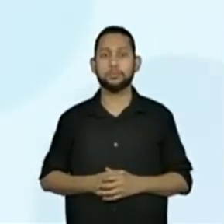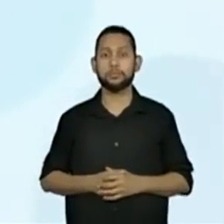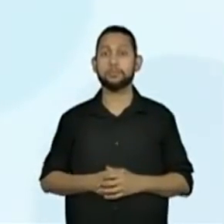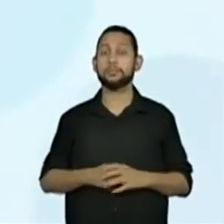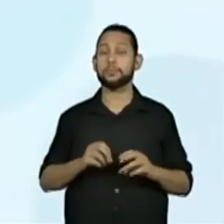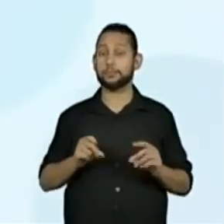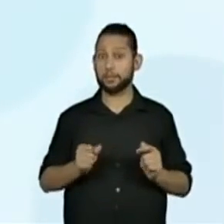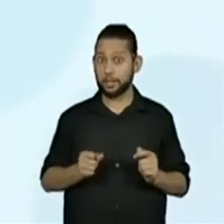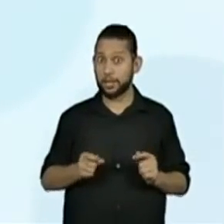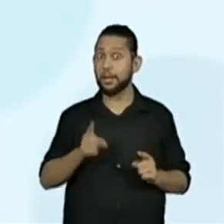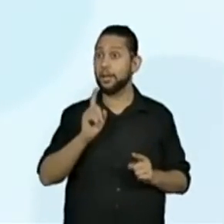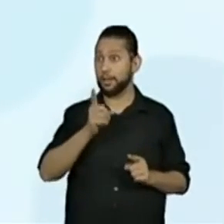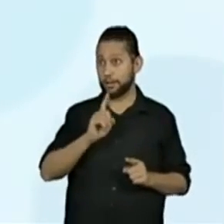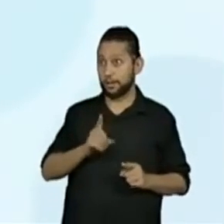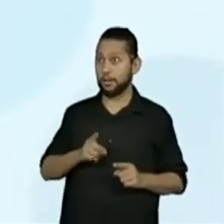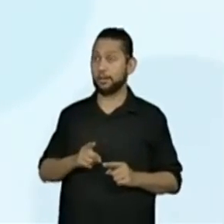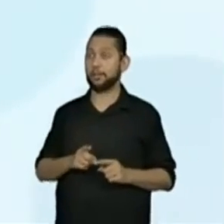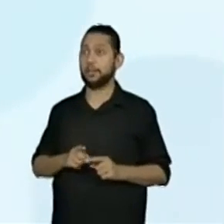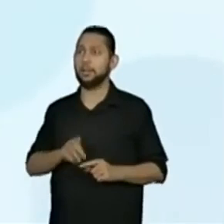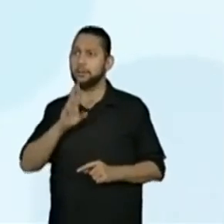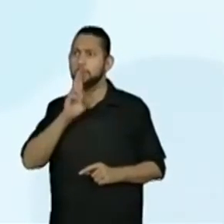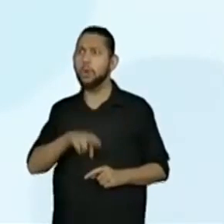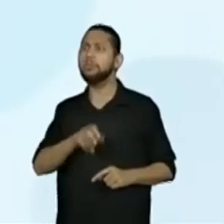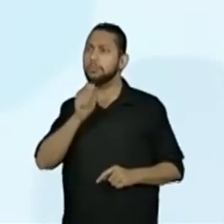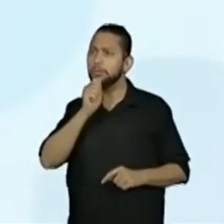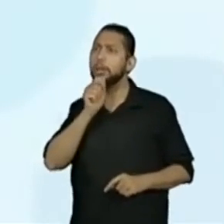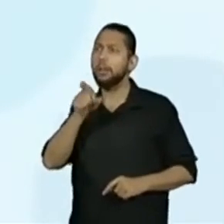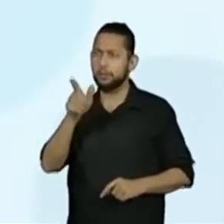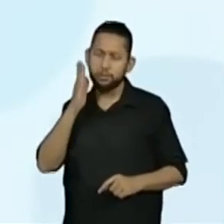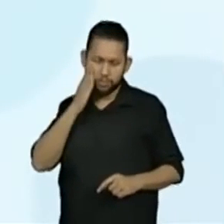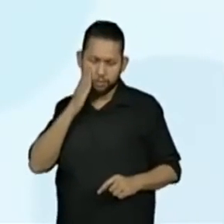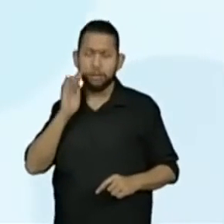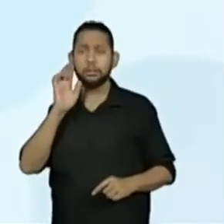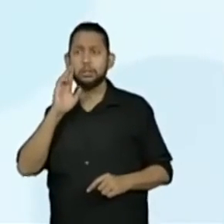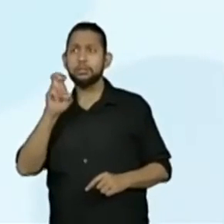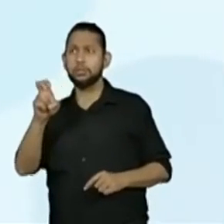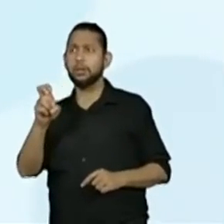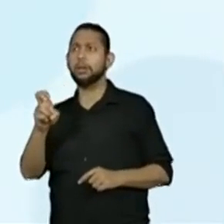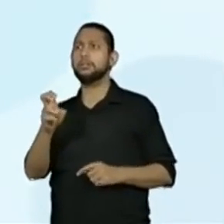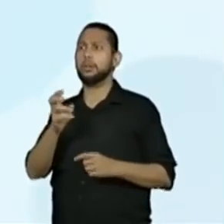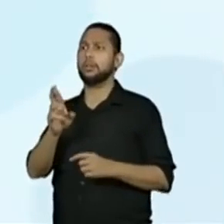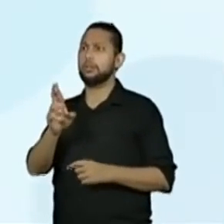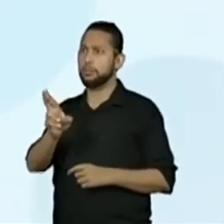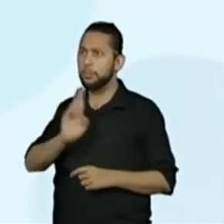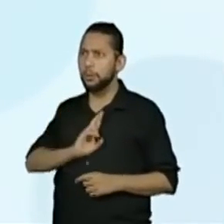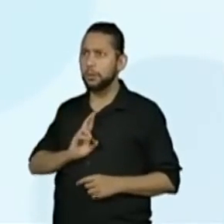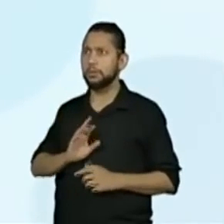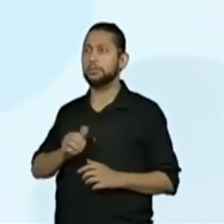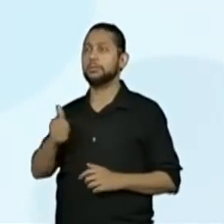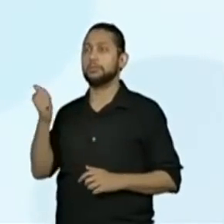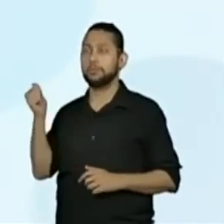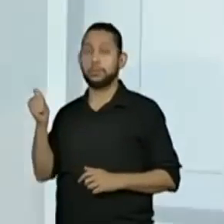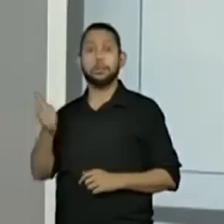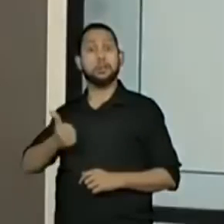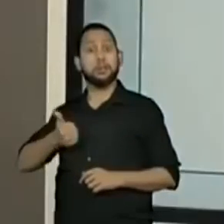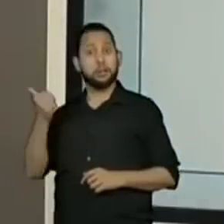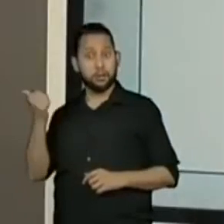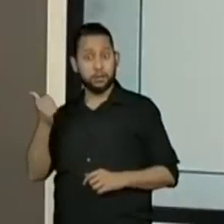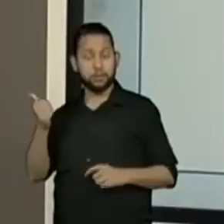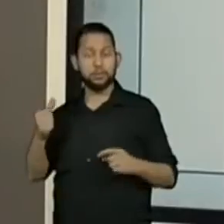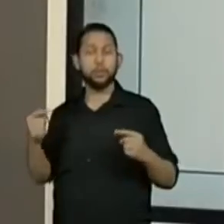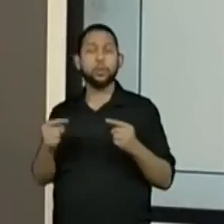e antes de eu chegar lá no resultado final as professoras estão trazendo o que esse problema